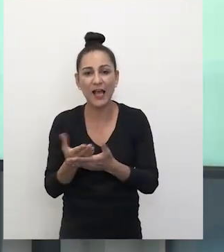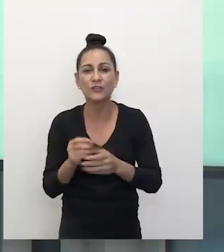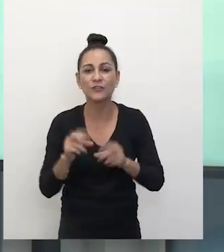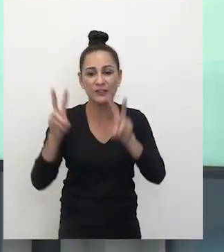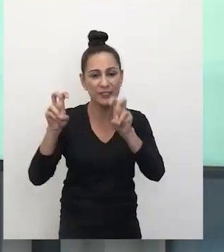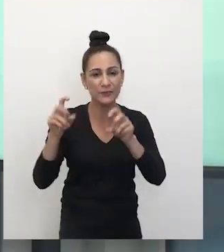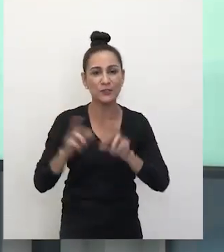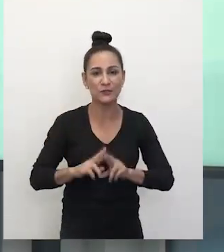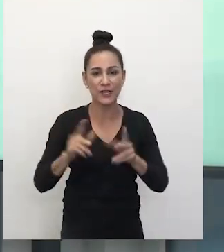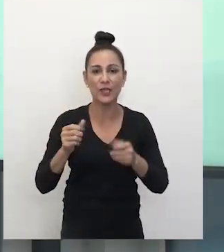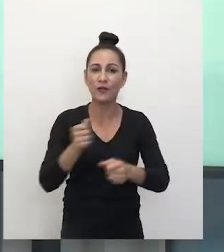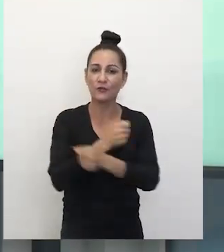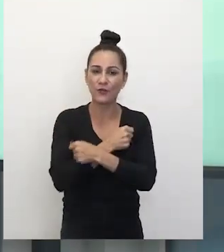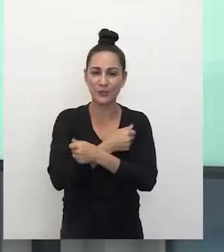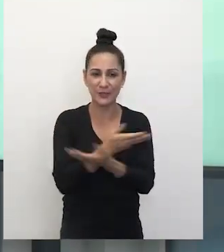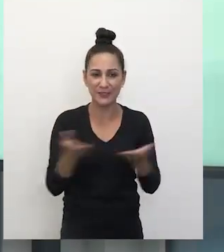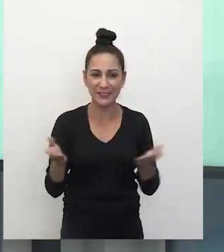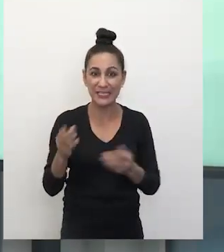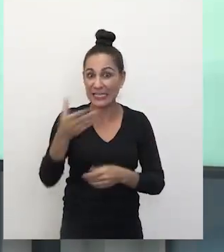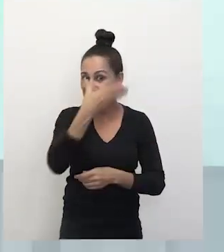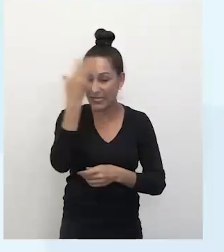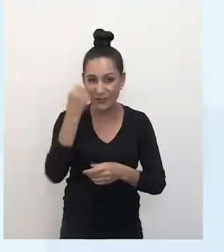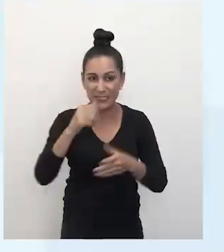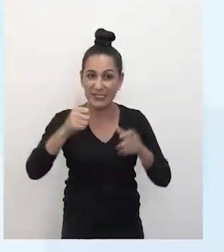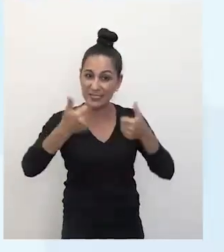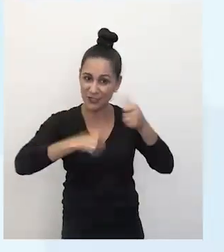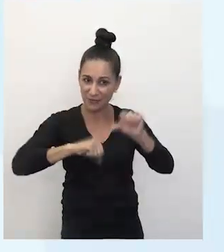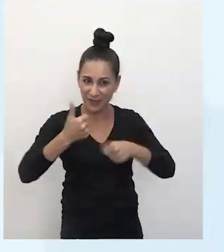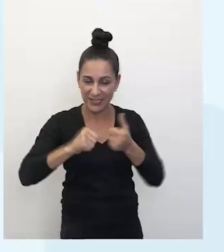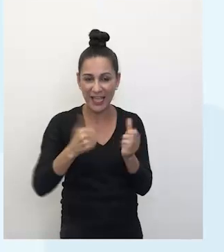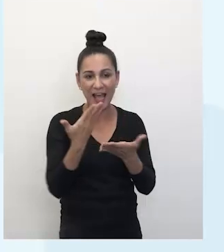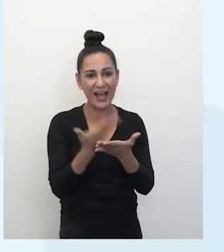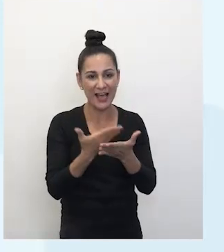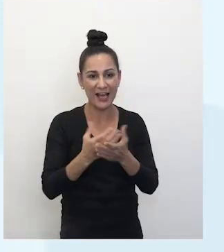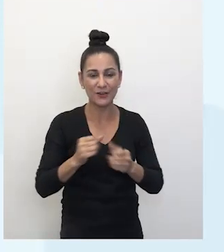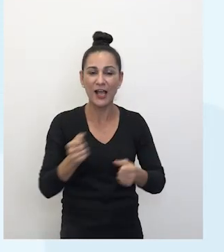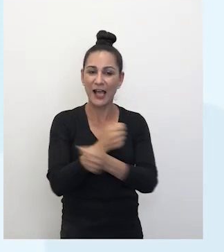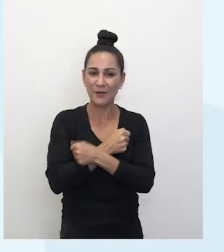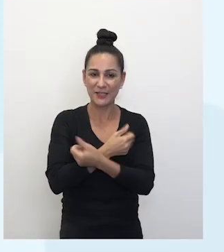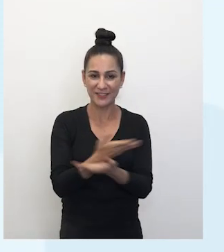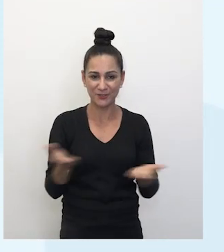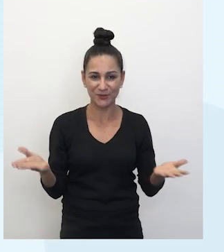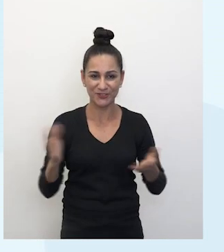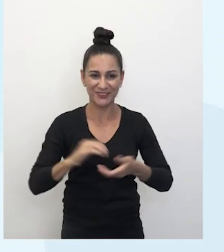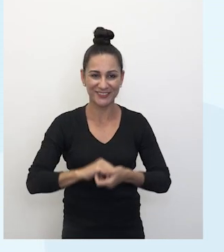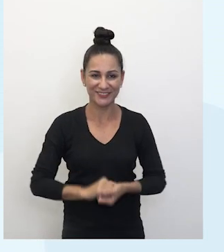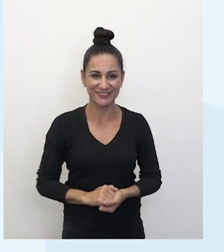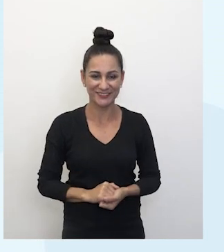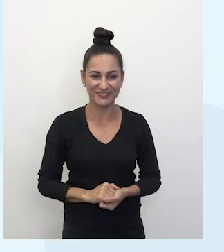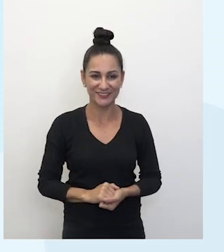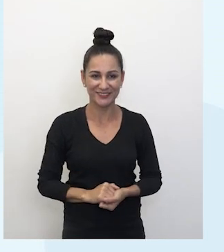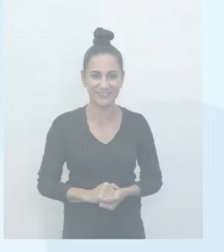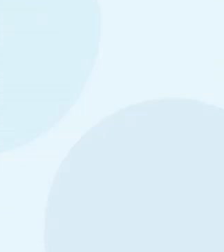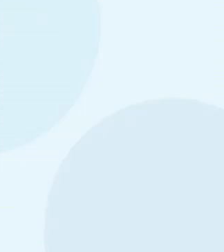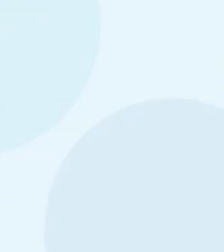falar sobre outros assuntos forte abraço a todos não esqueçam de avaliar a aula um abraço a todos